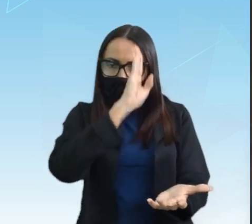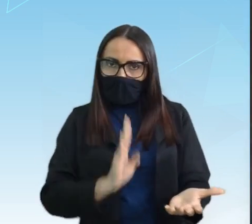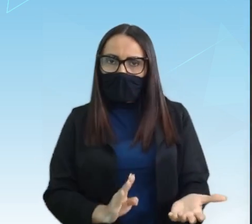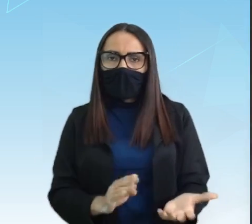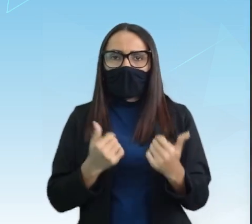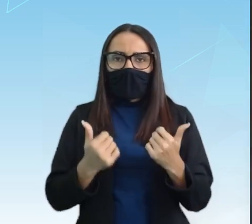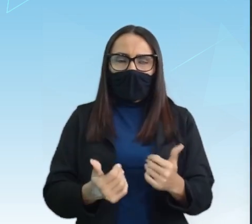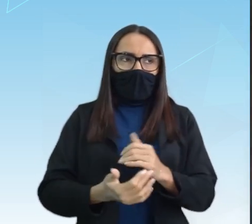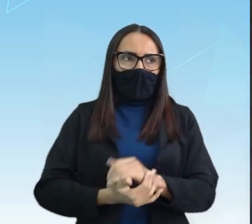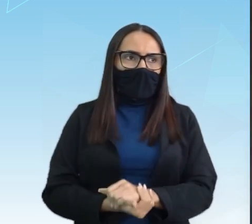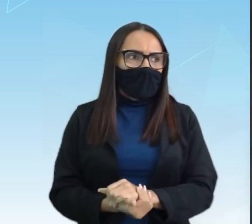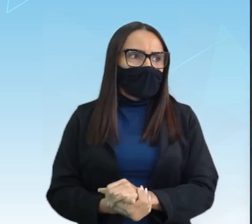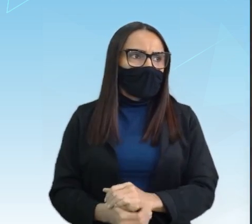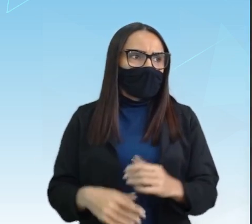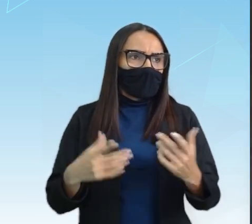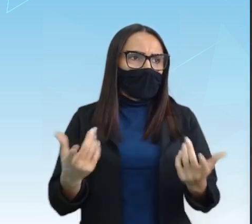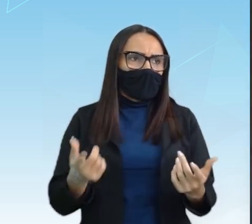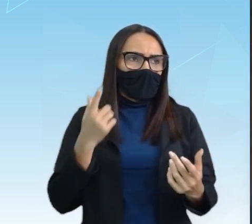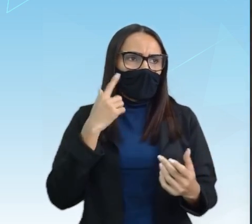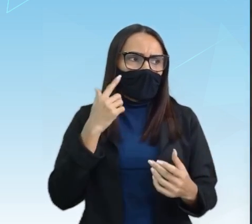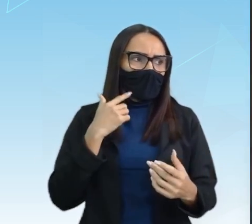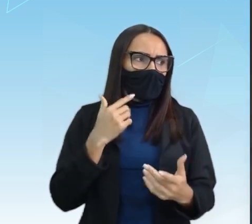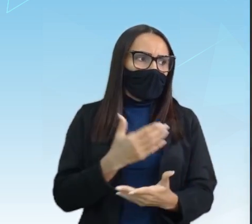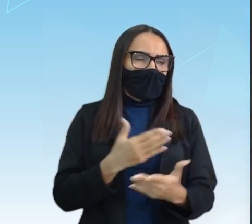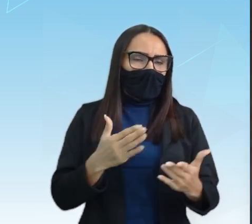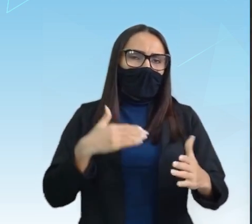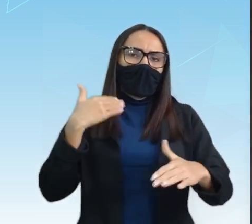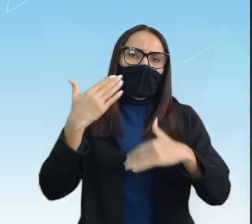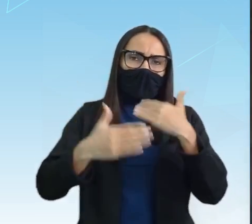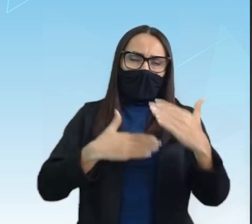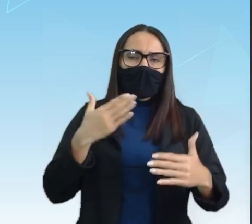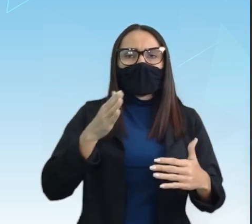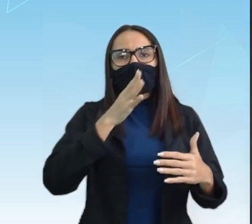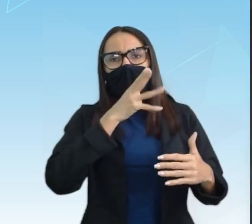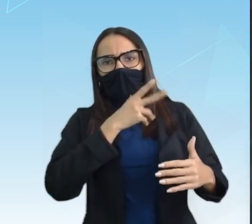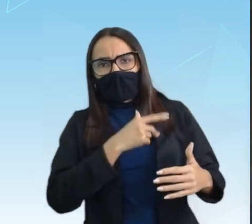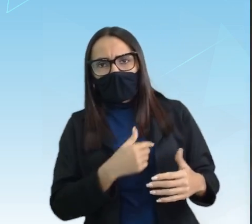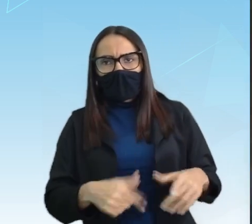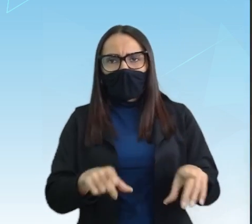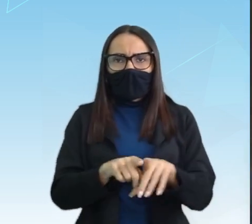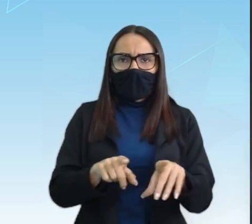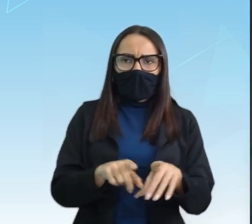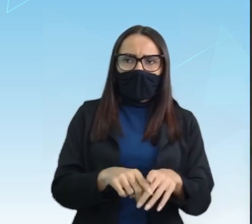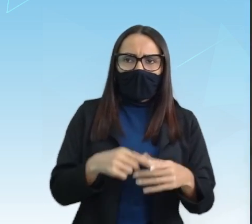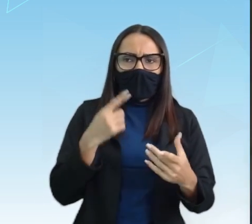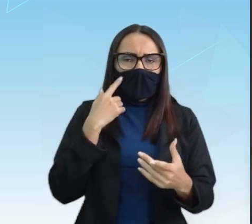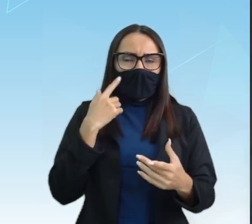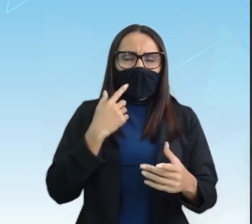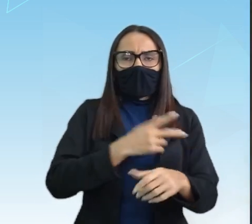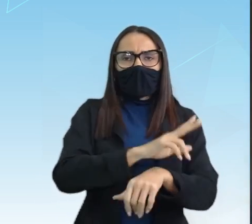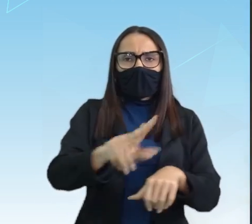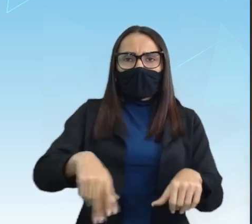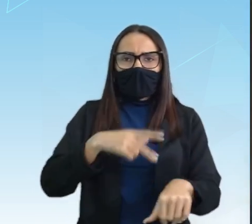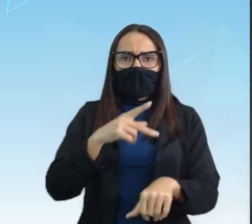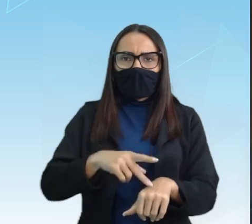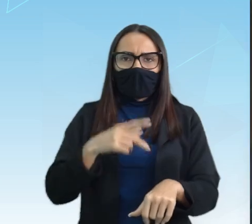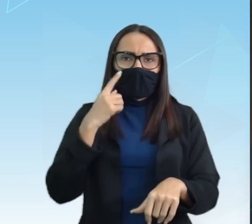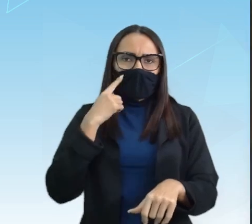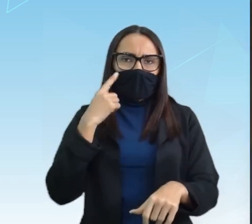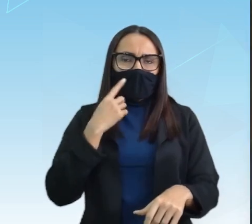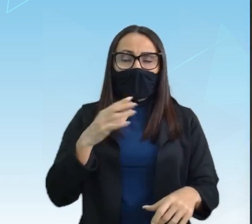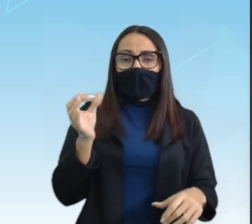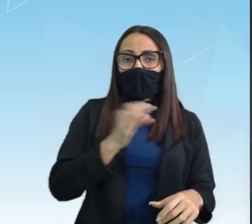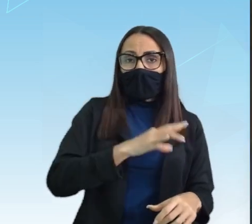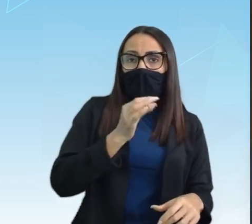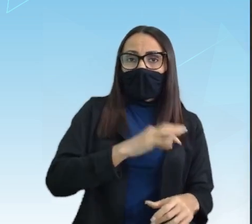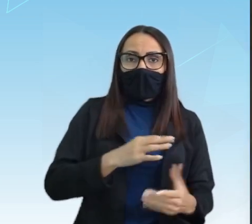tá? Por isso que foi um povoamento, como demorou, né? O povoamento na parte do interior do Brasil, do país, porque a turma tinha medo, não